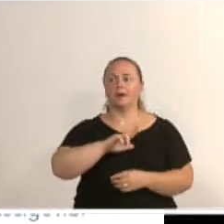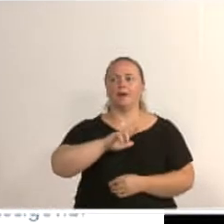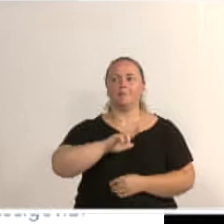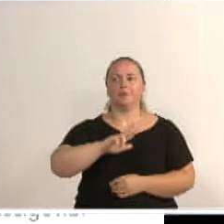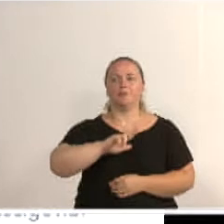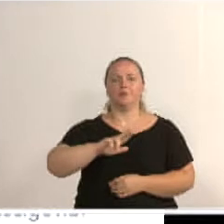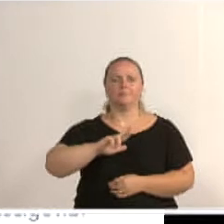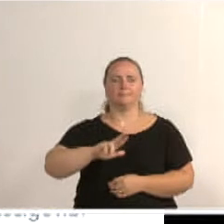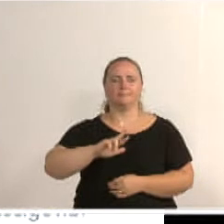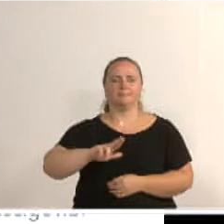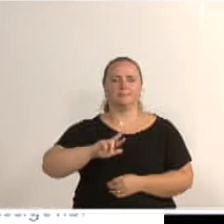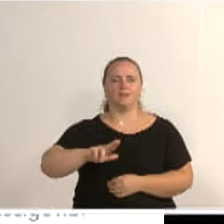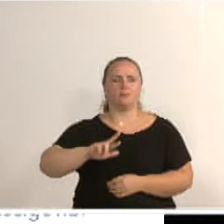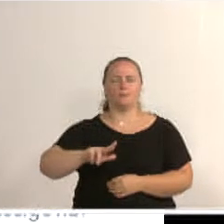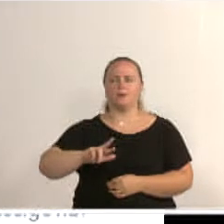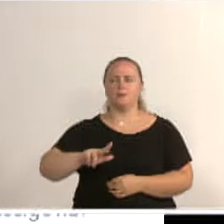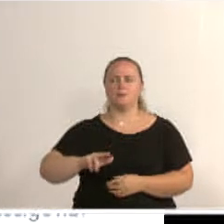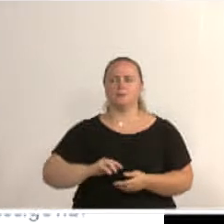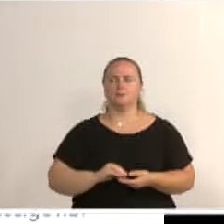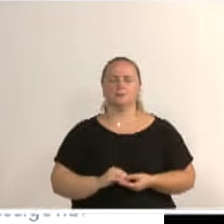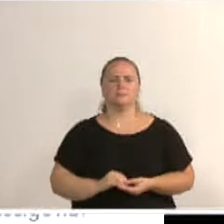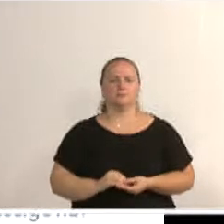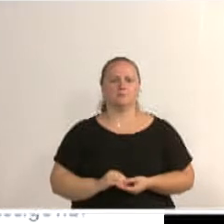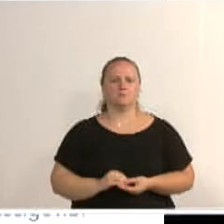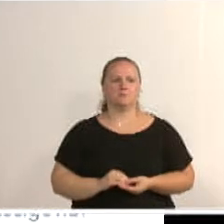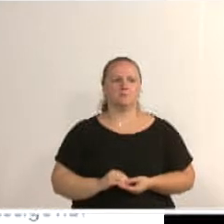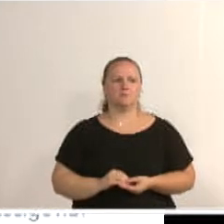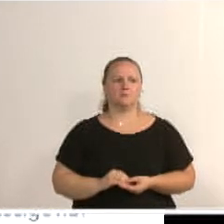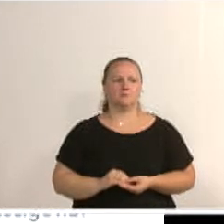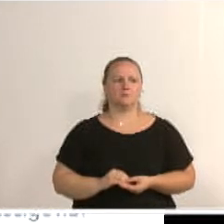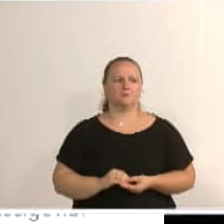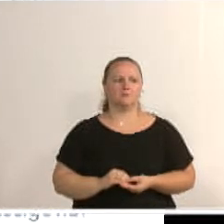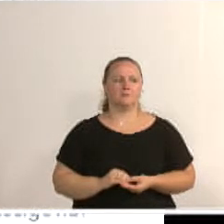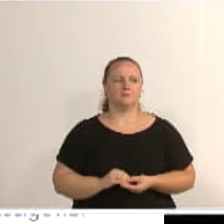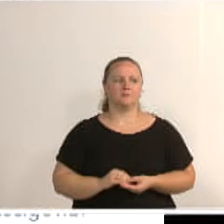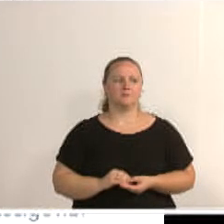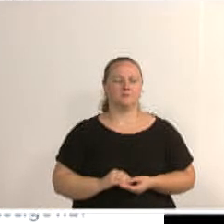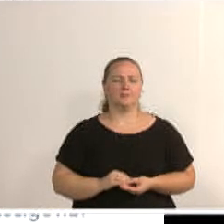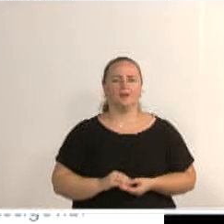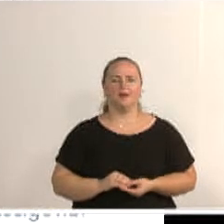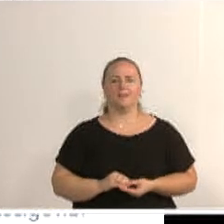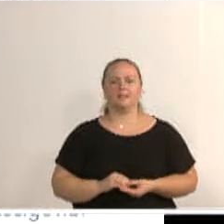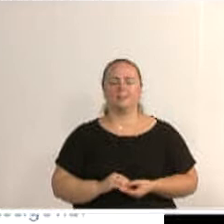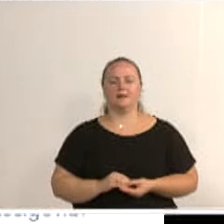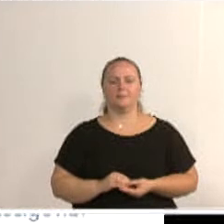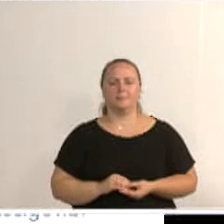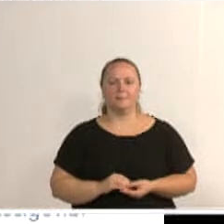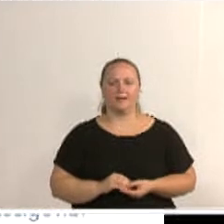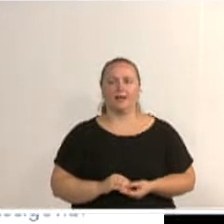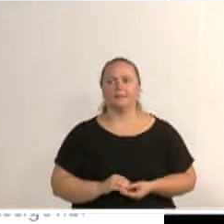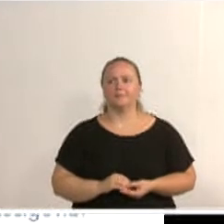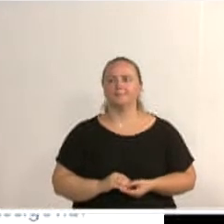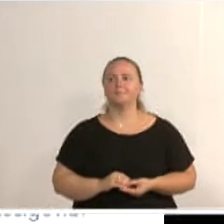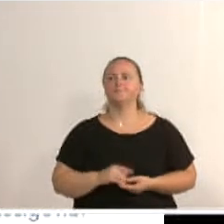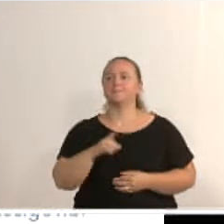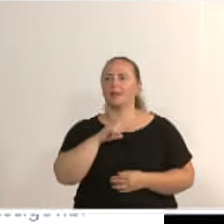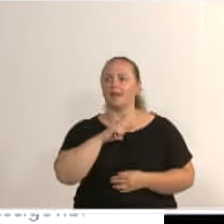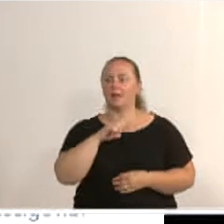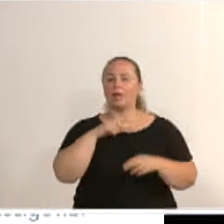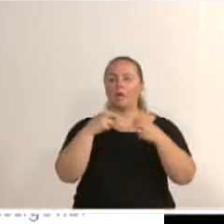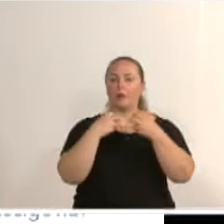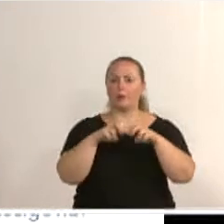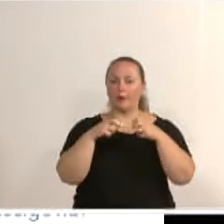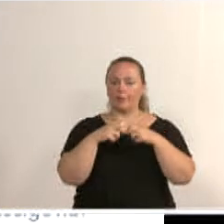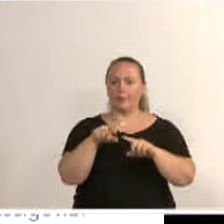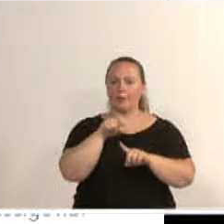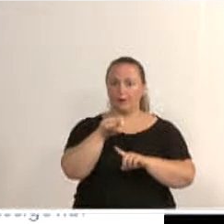não tem muitas condições a se tratar, exceto na frota do veículo leve. O veículo leve ele tem essa característica, e hoje ele está